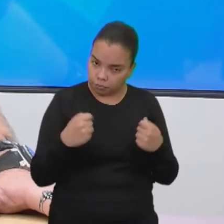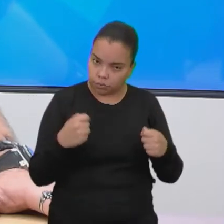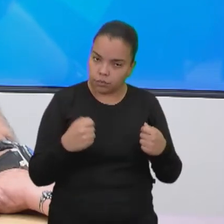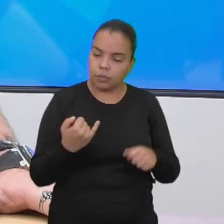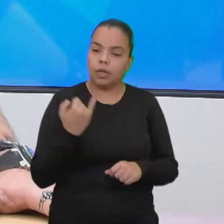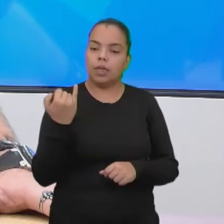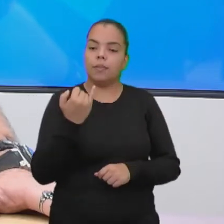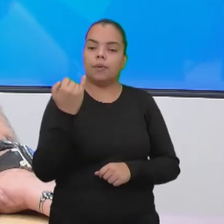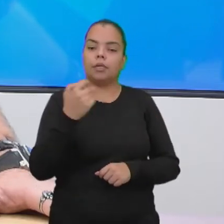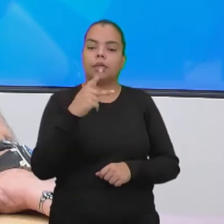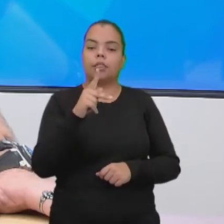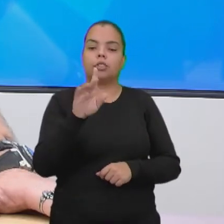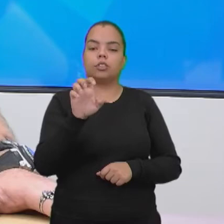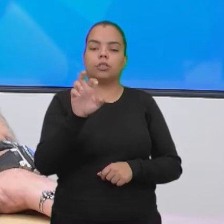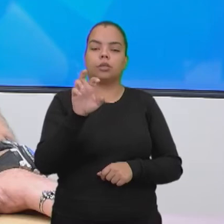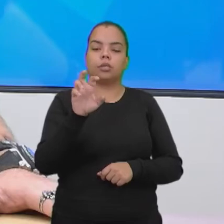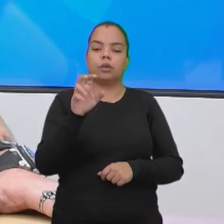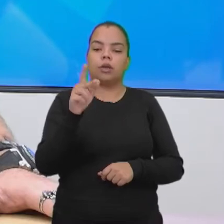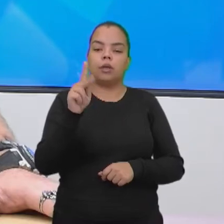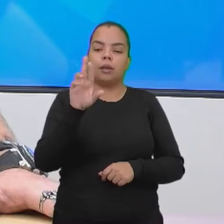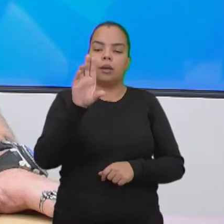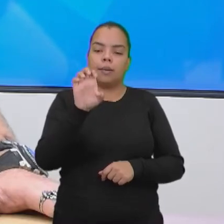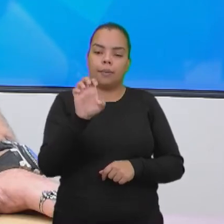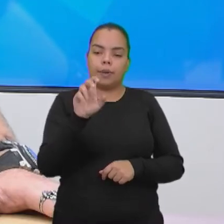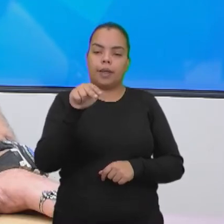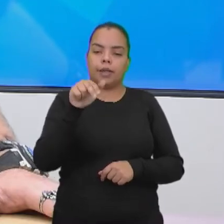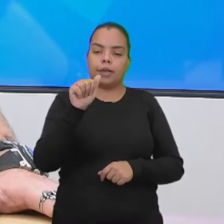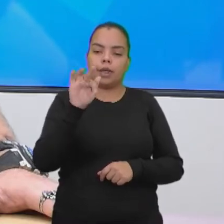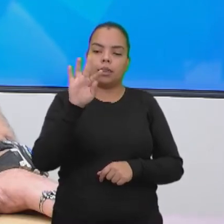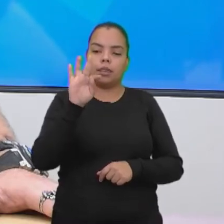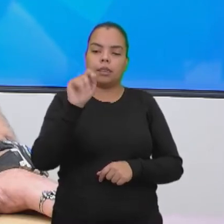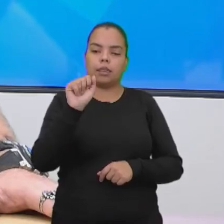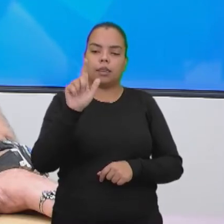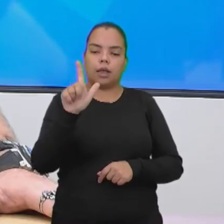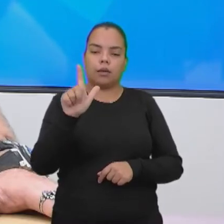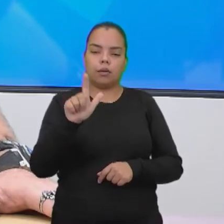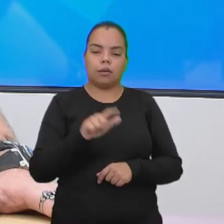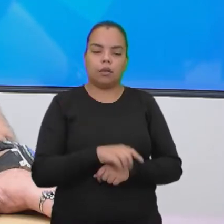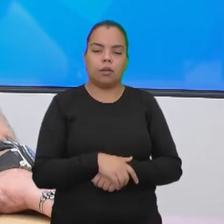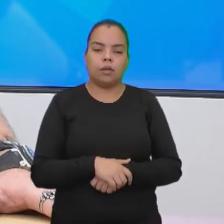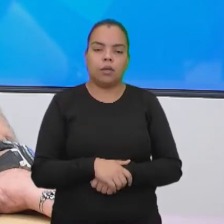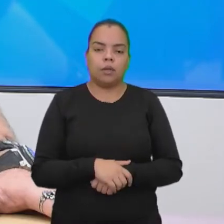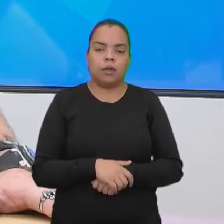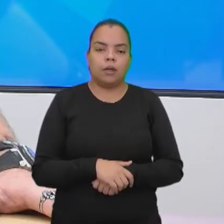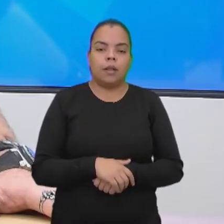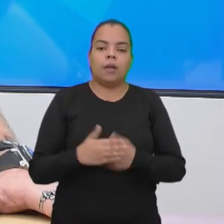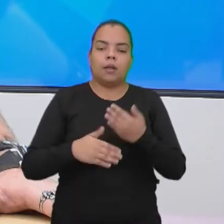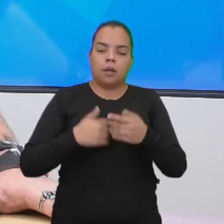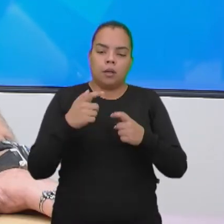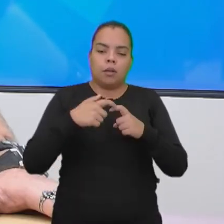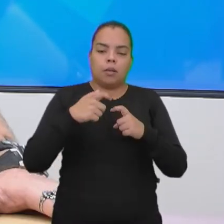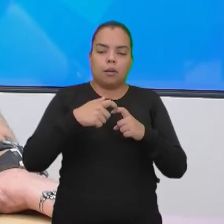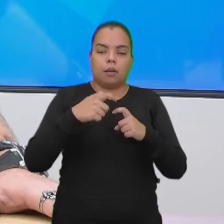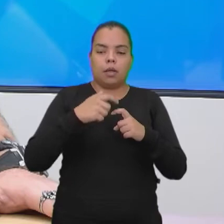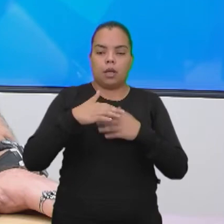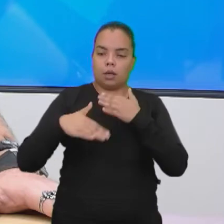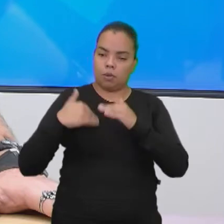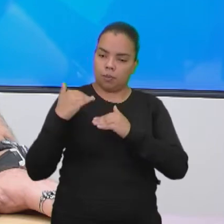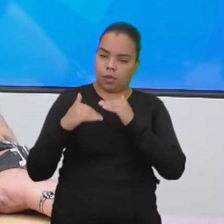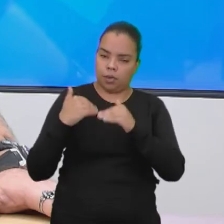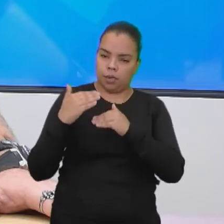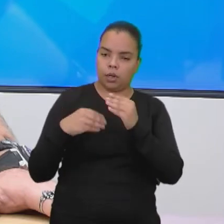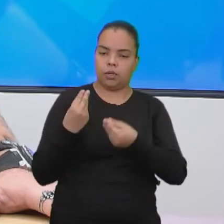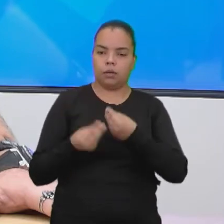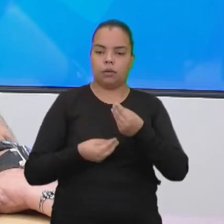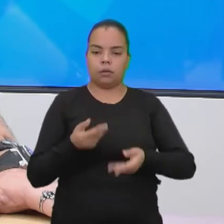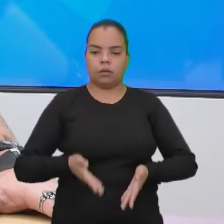aí o pré-natal, né, para o médico estar acompanhando, né, o crescimento e o desenvolvimento desta criança.